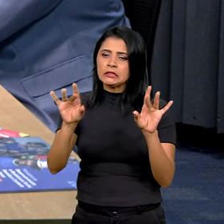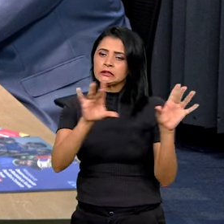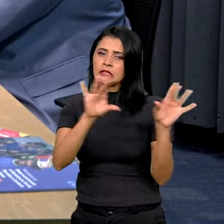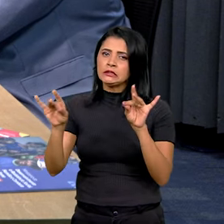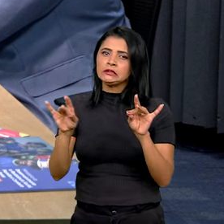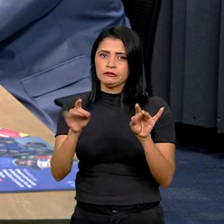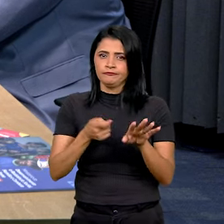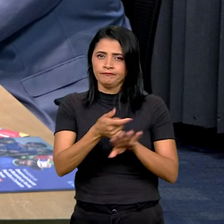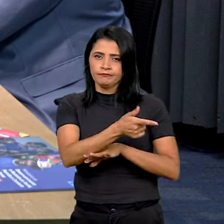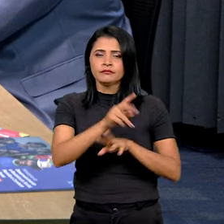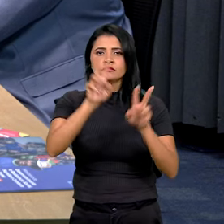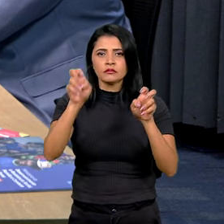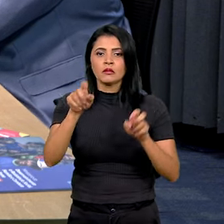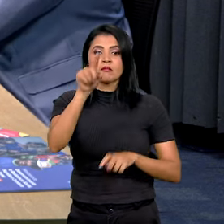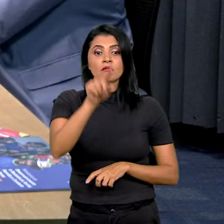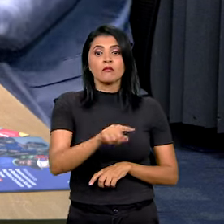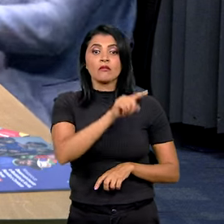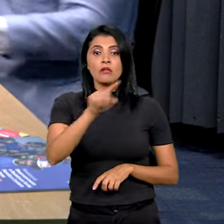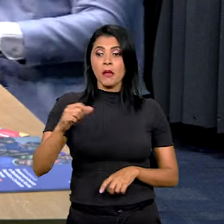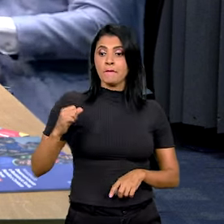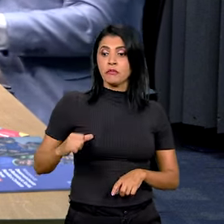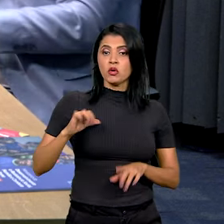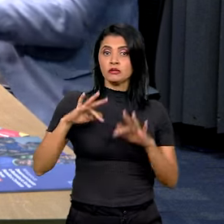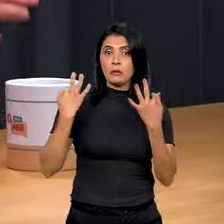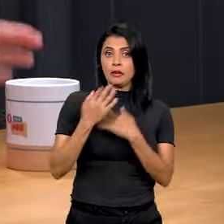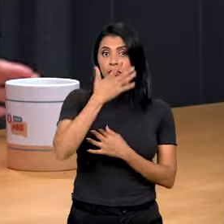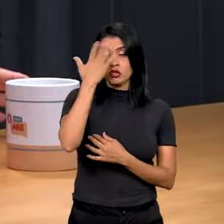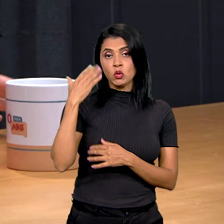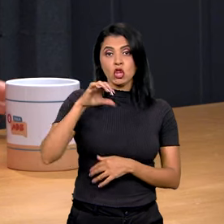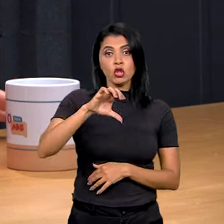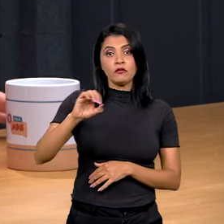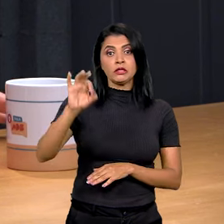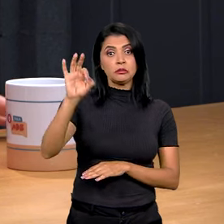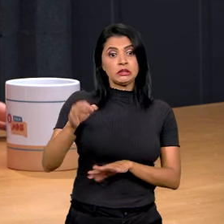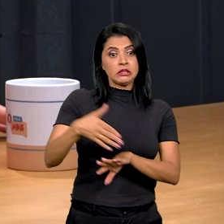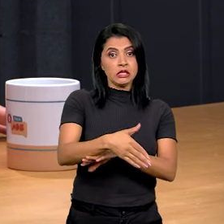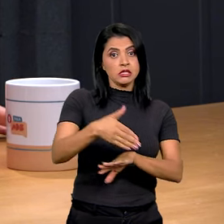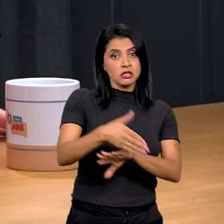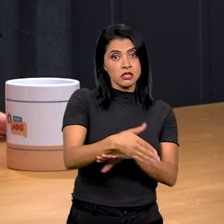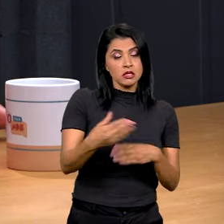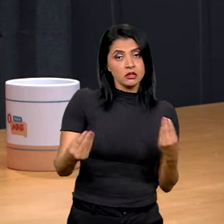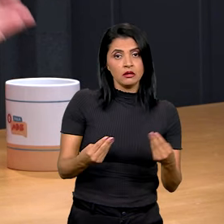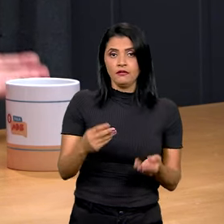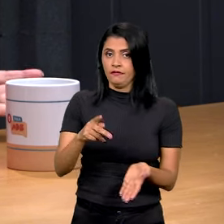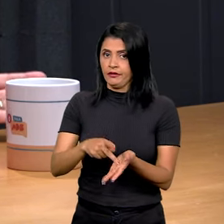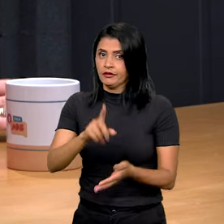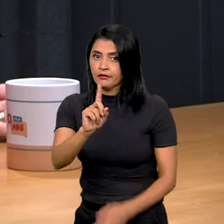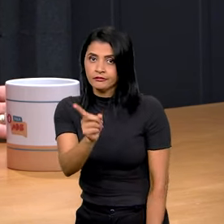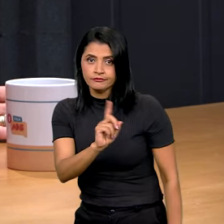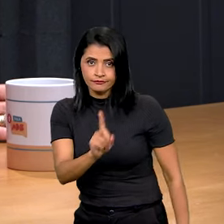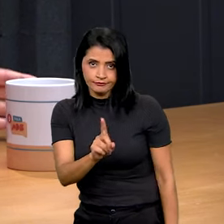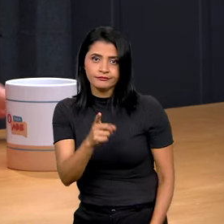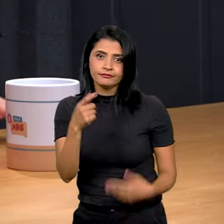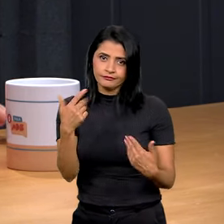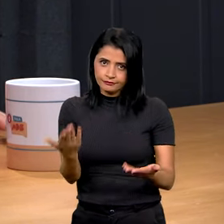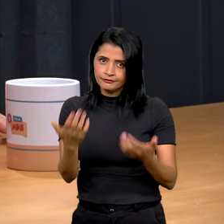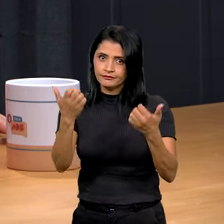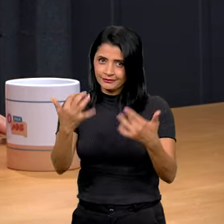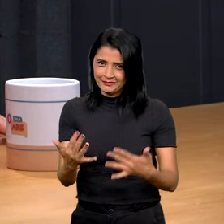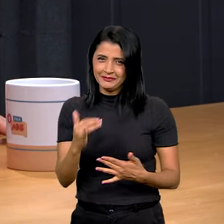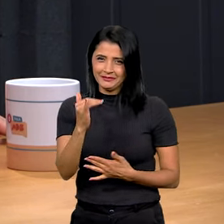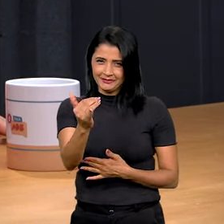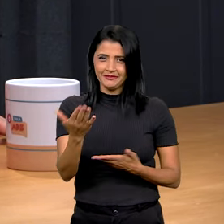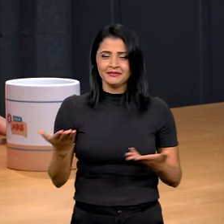exemplo falando sobre o cancelamento do Bolsa Família para quem tinha 90% de frequência escolar né O que não é verdade como a gente